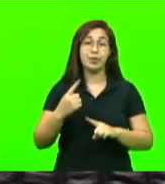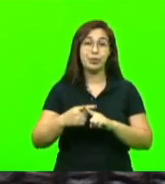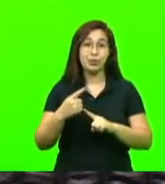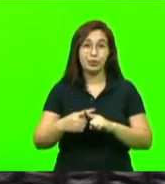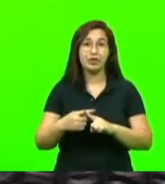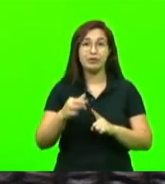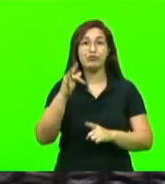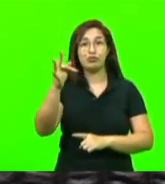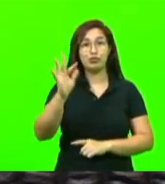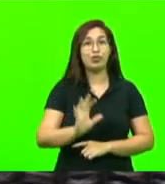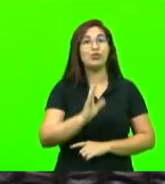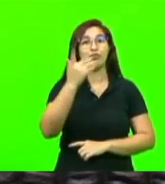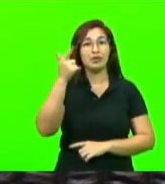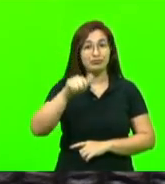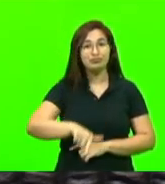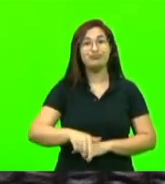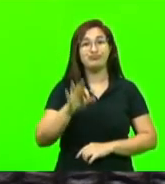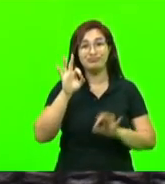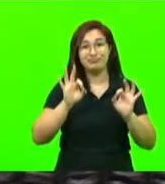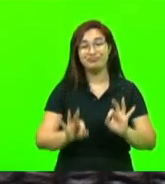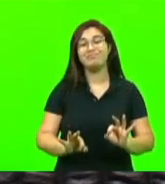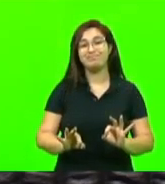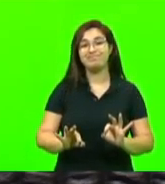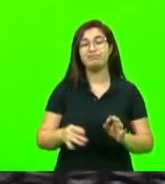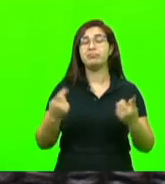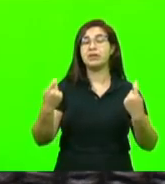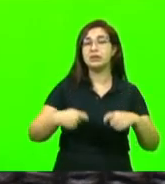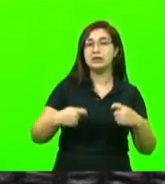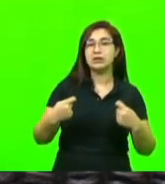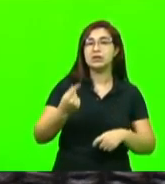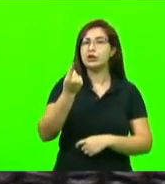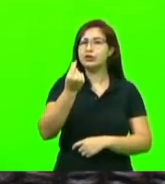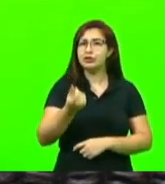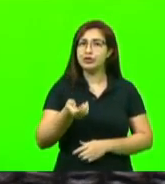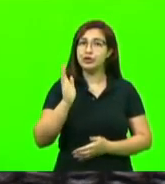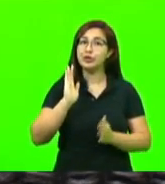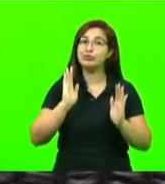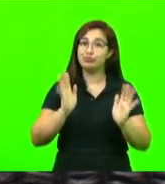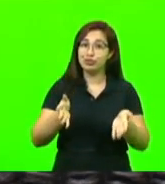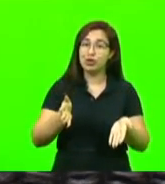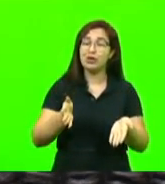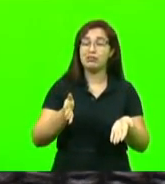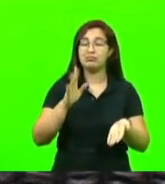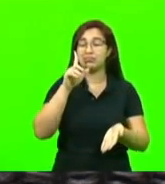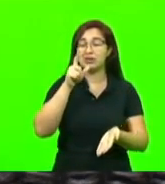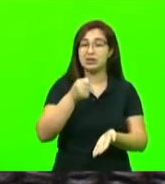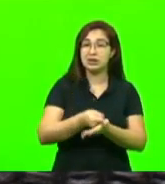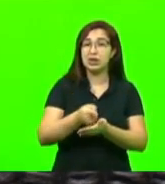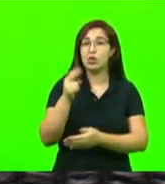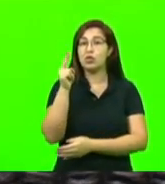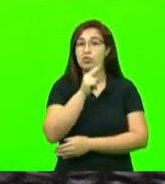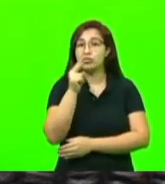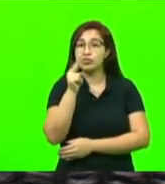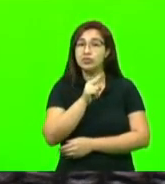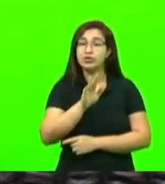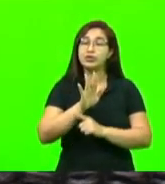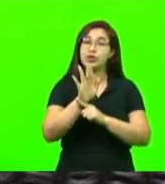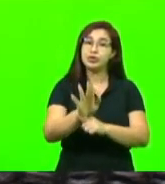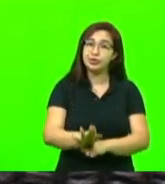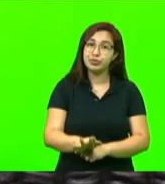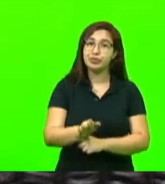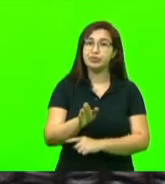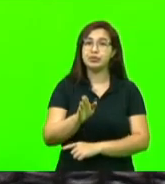novamente. Portanto, nós precisamos de recursos imediatos, ações emergenciais que vá diretamente esse